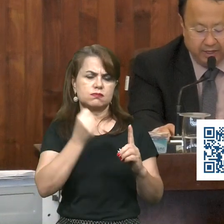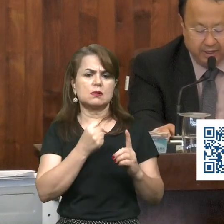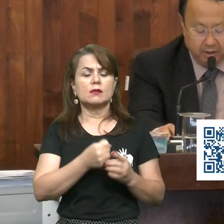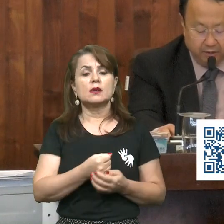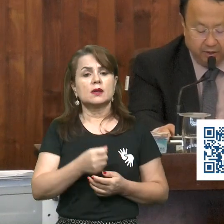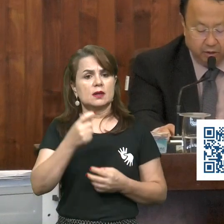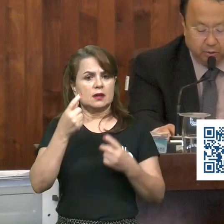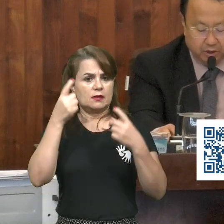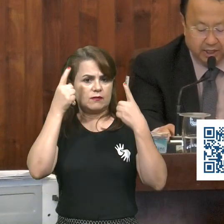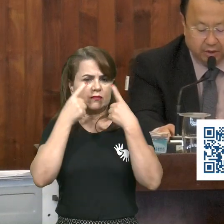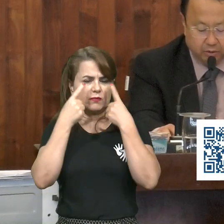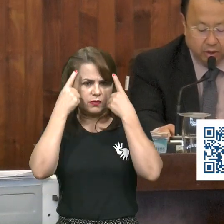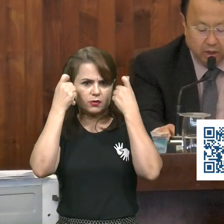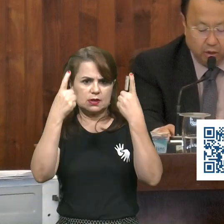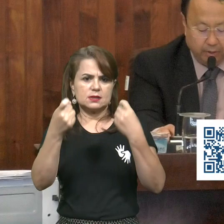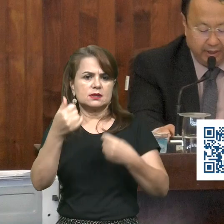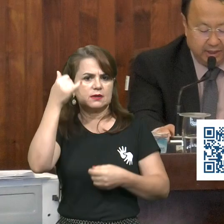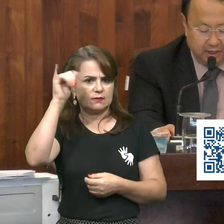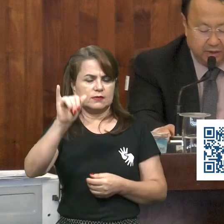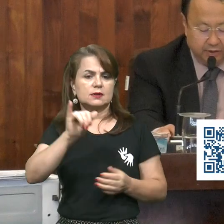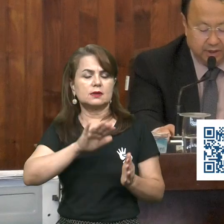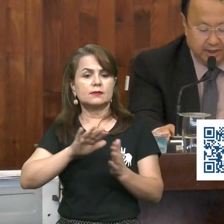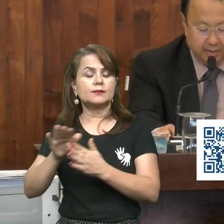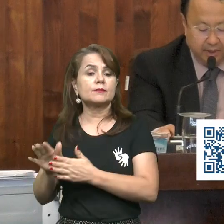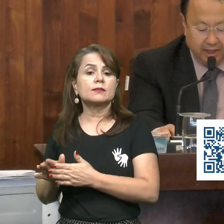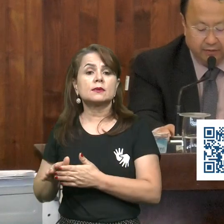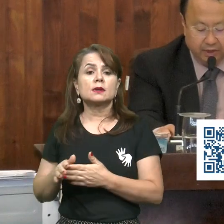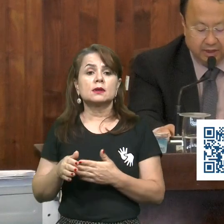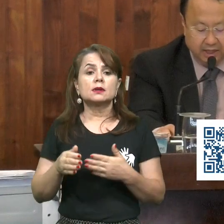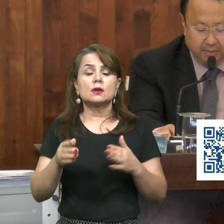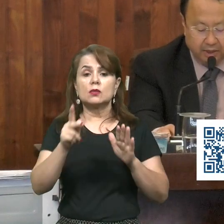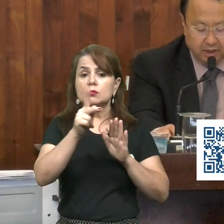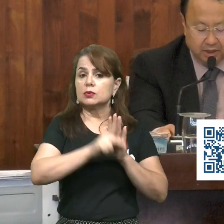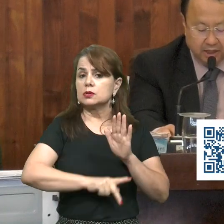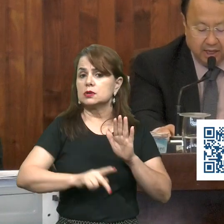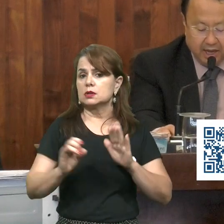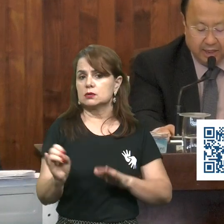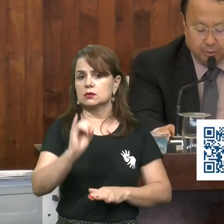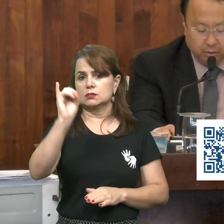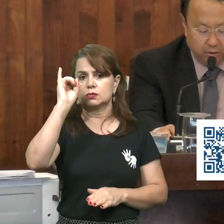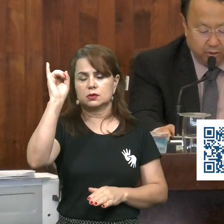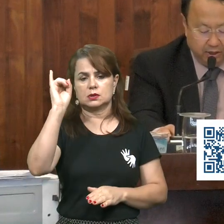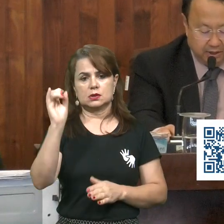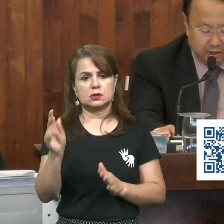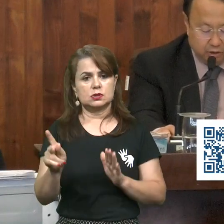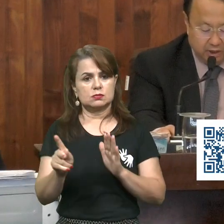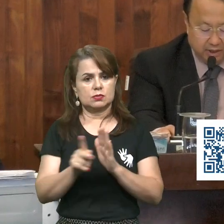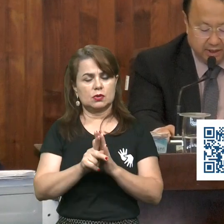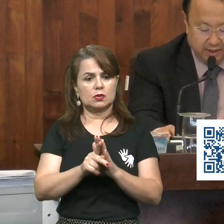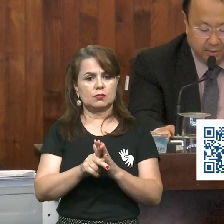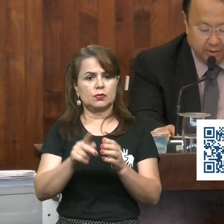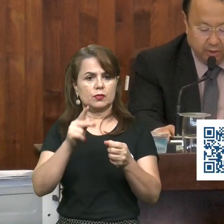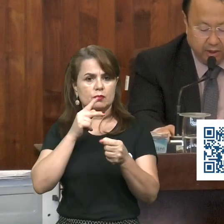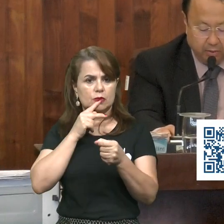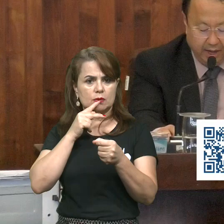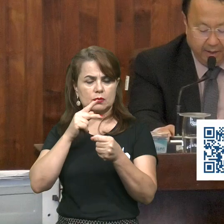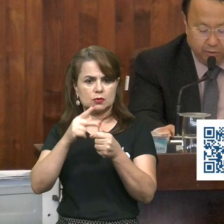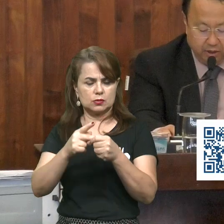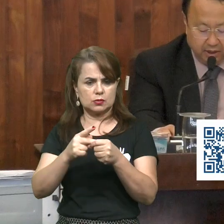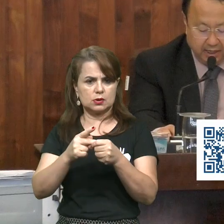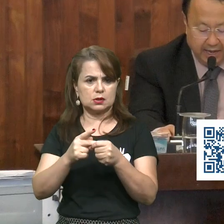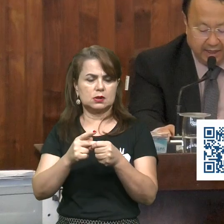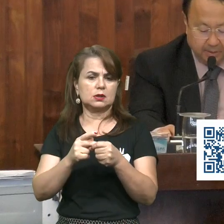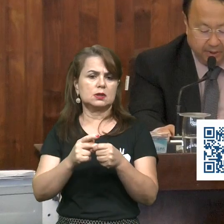ao referido projeto, uma iniciativa de extrema relevância que abrange as promotorias da Justiça de São Manuel,